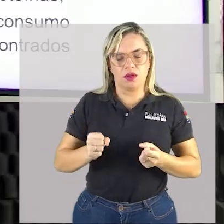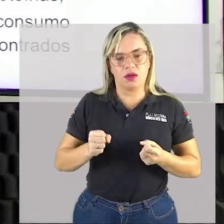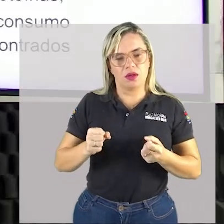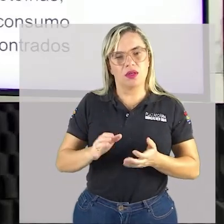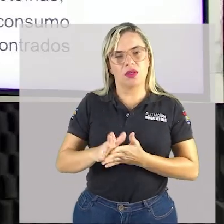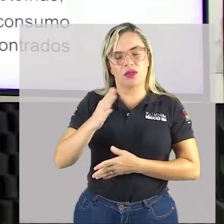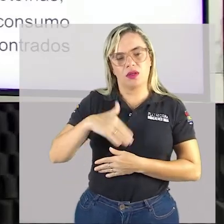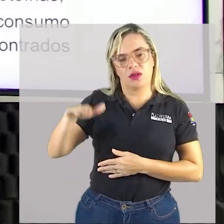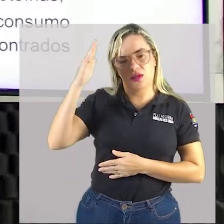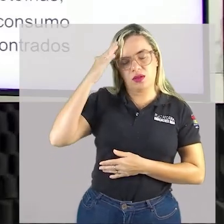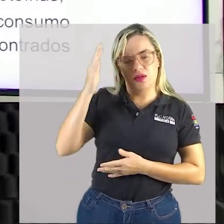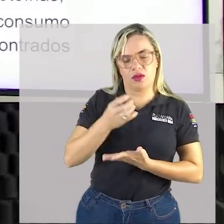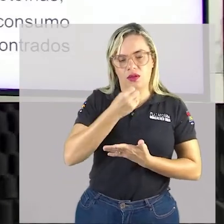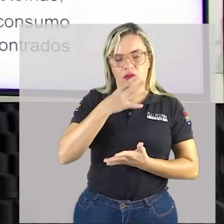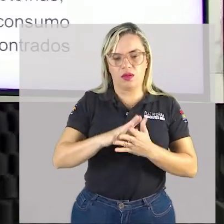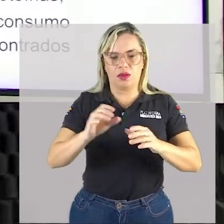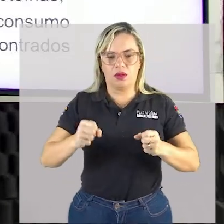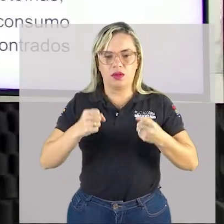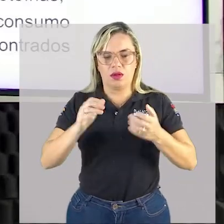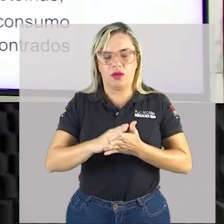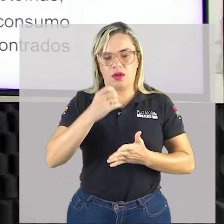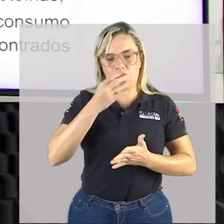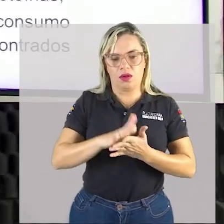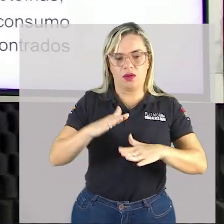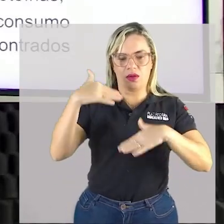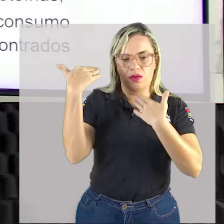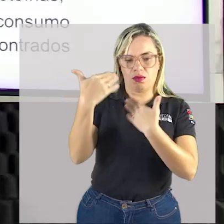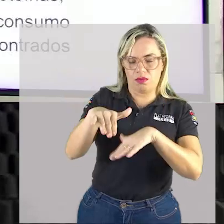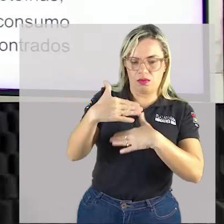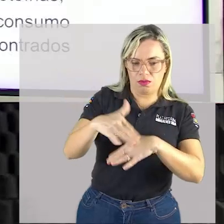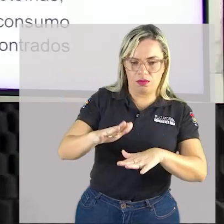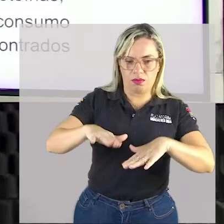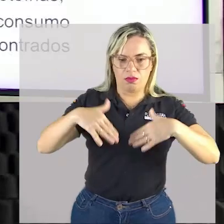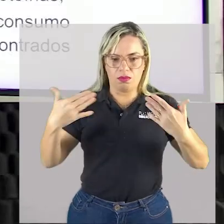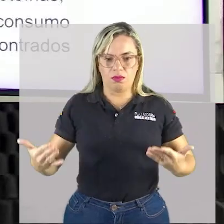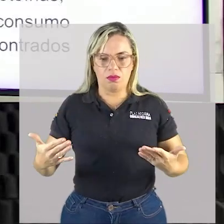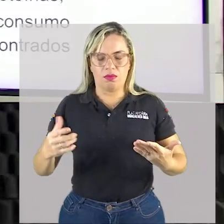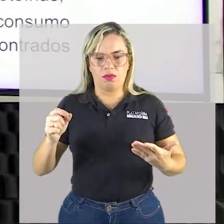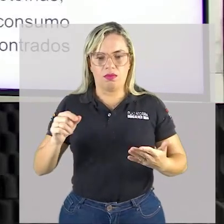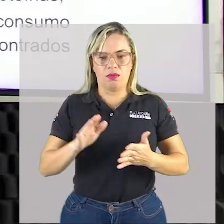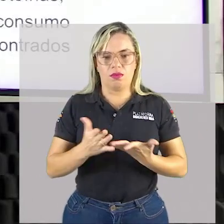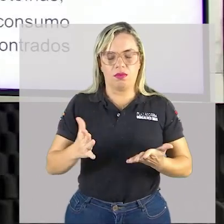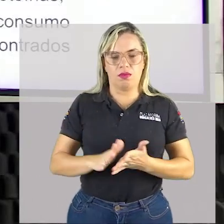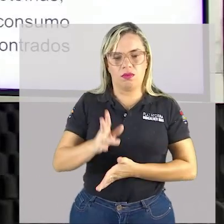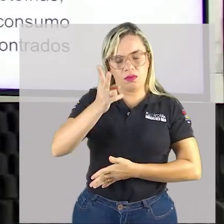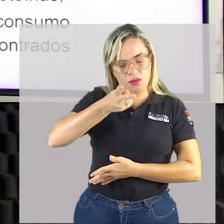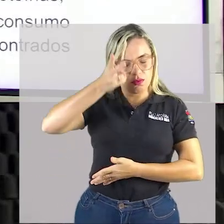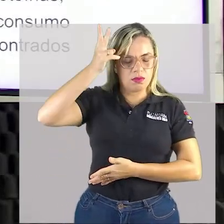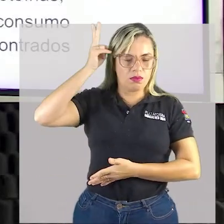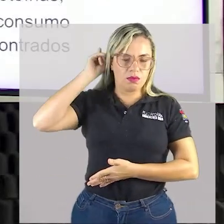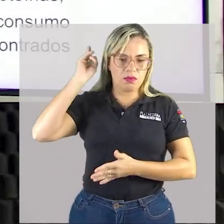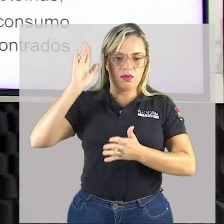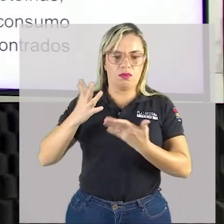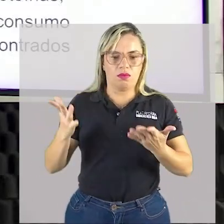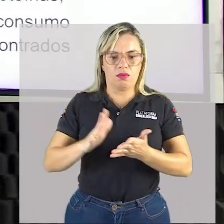vocês compreendam bem e possam fazer uma boa prova, né, de